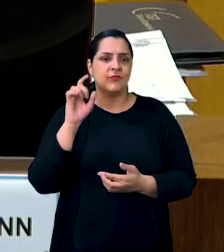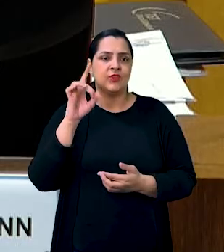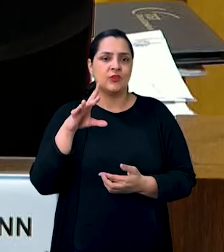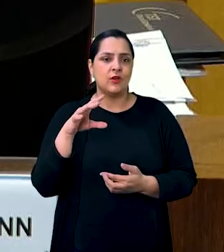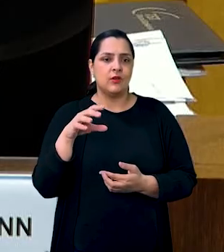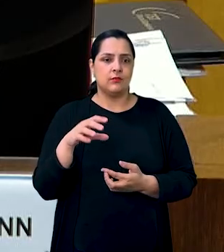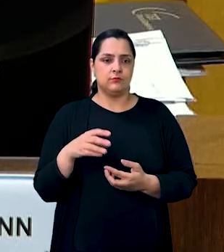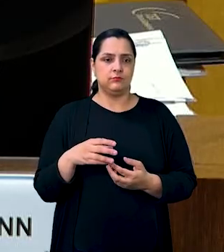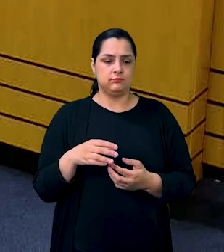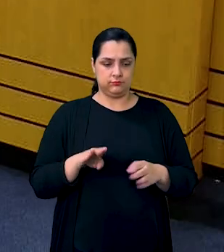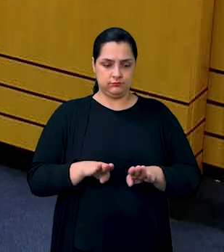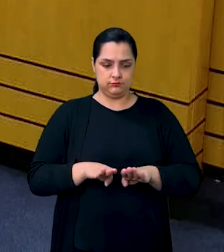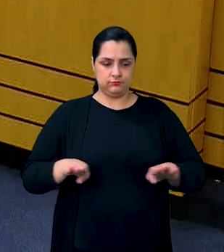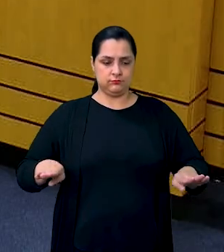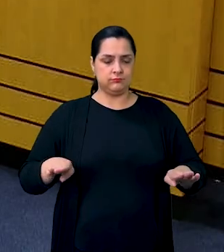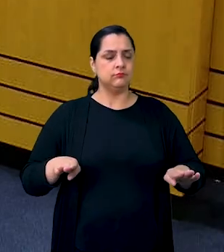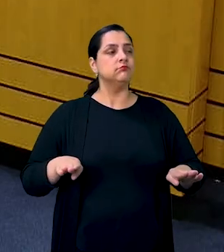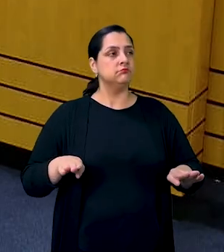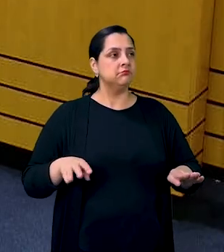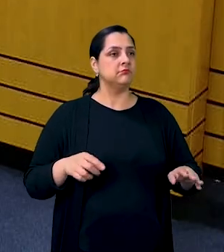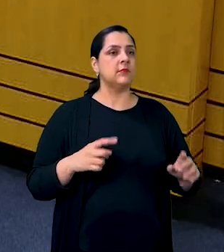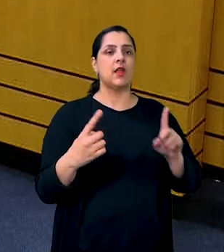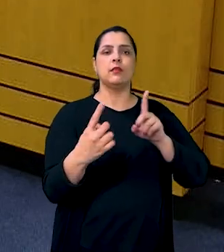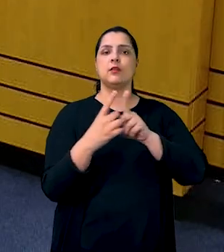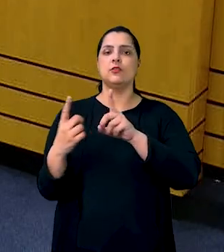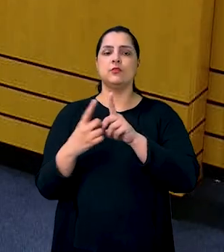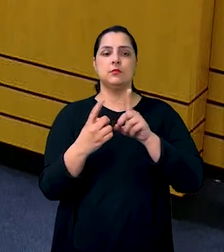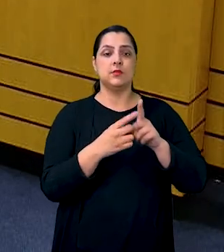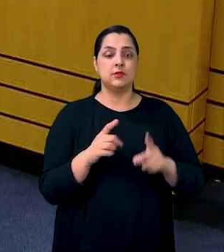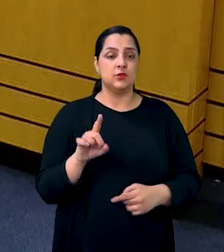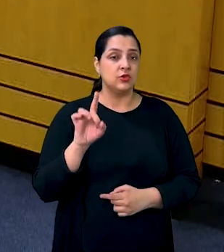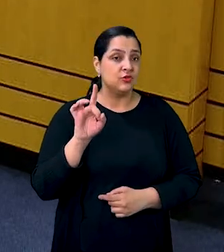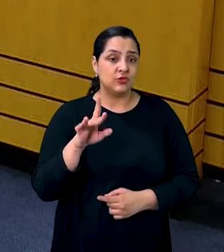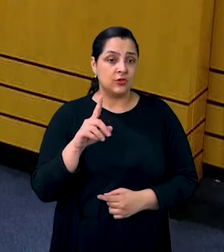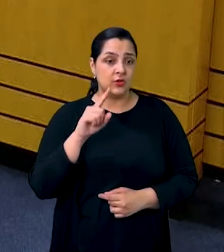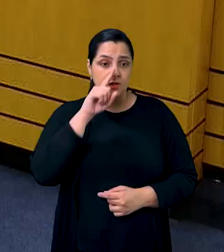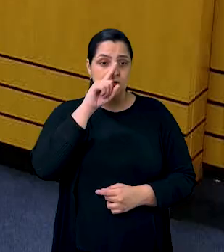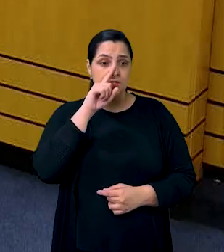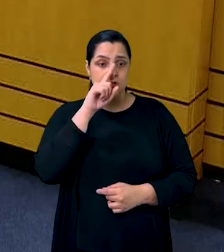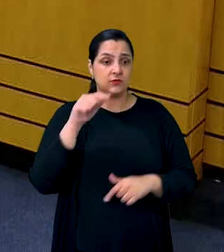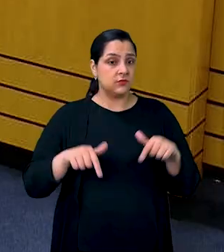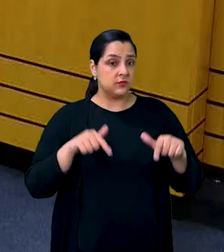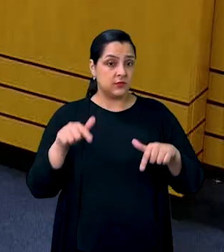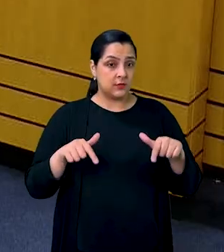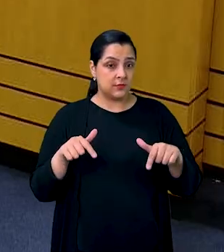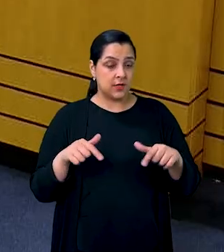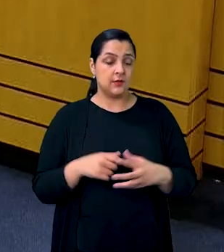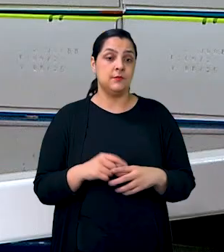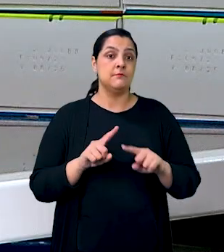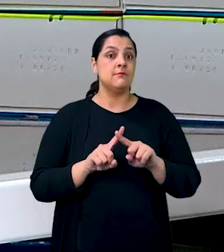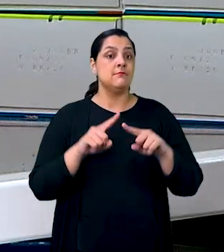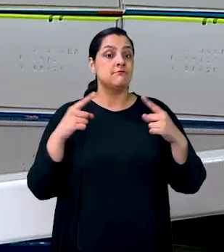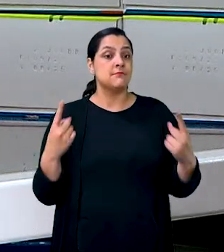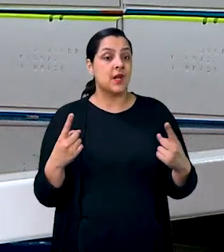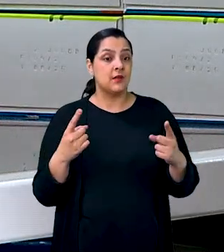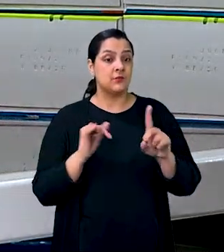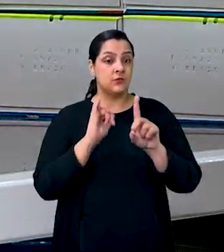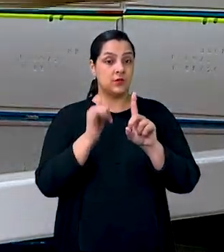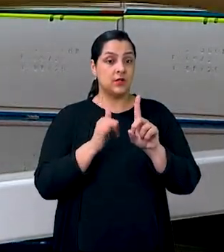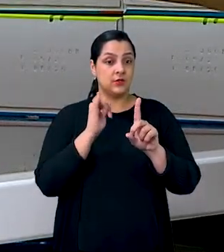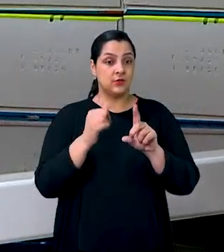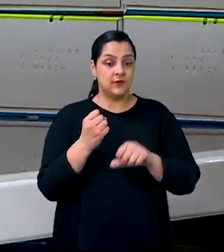simples atendimento em balcão de estabelecimento comercial não configura por si só o risco da atividade. Contudo,